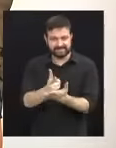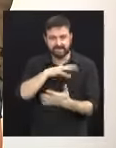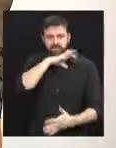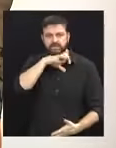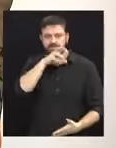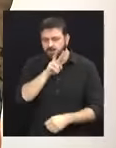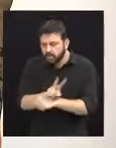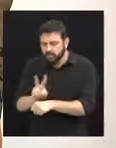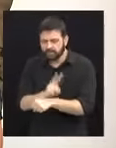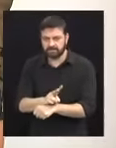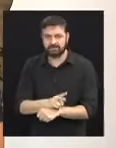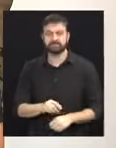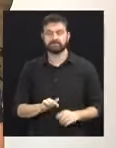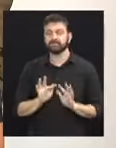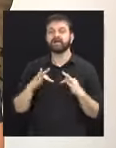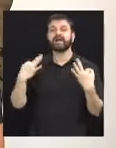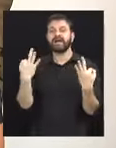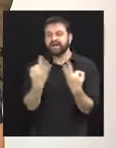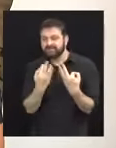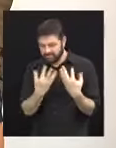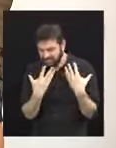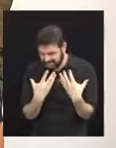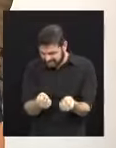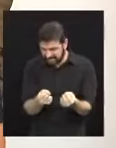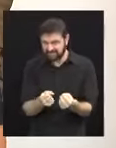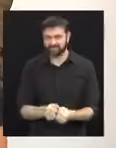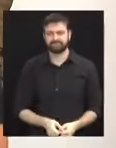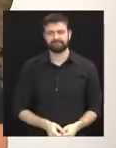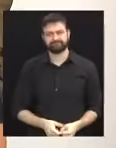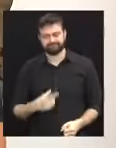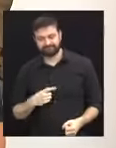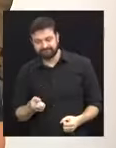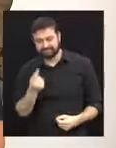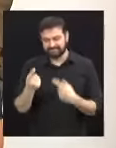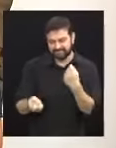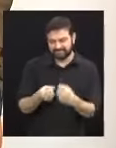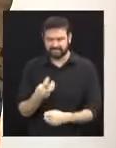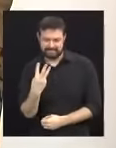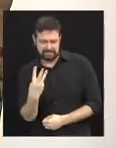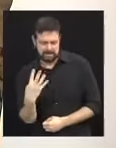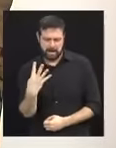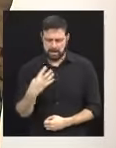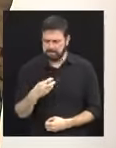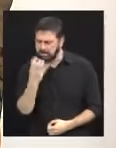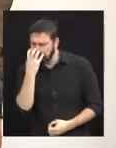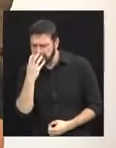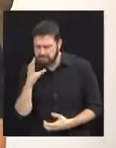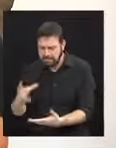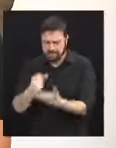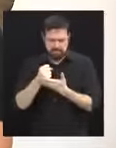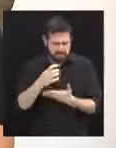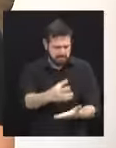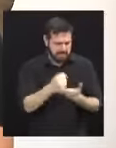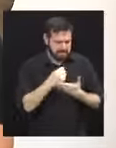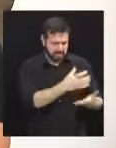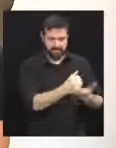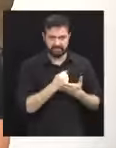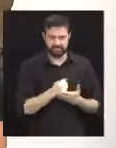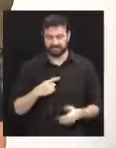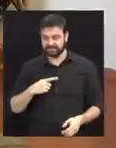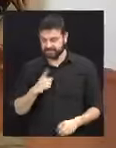família sempre deixou você? Você sempre trouxe muitos ou um outro? De 3, 4, dependia da ocasião, né? Depende